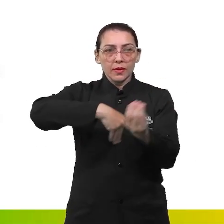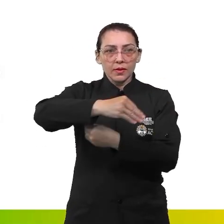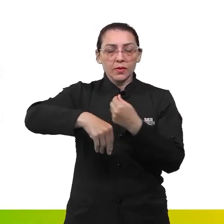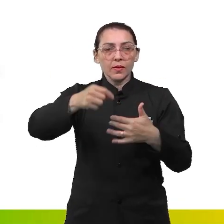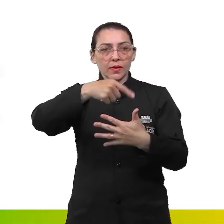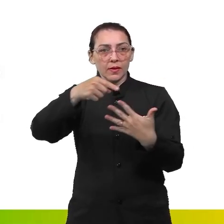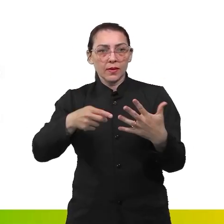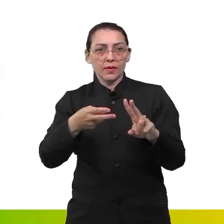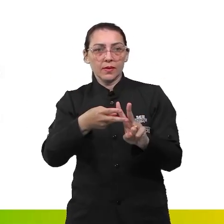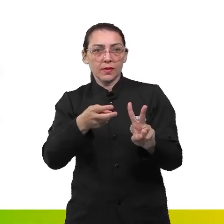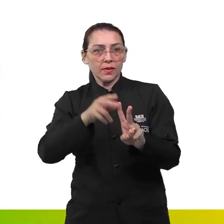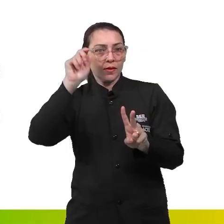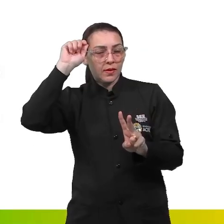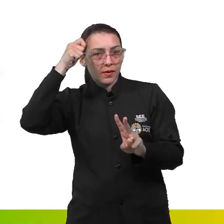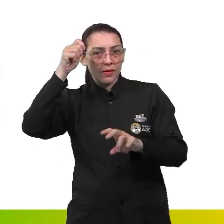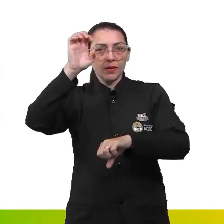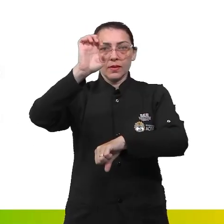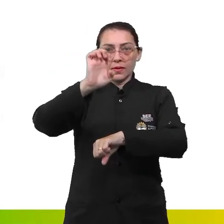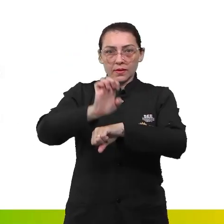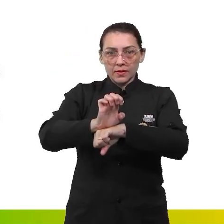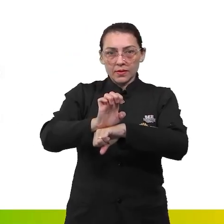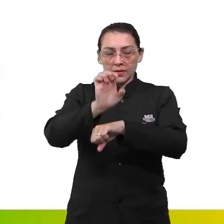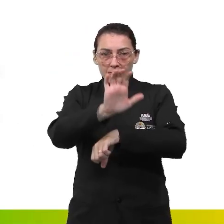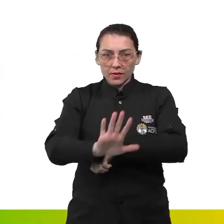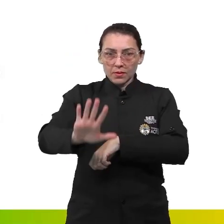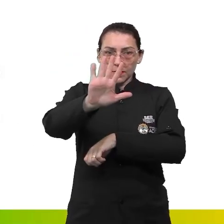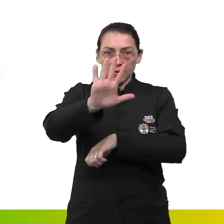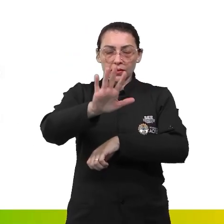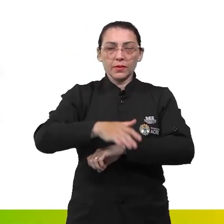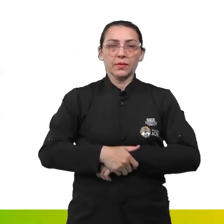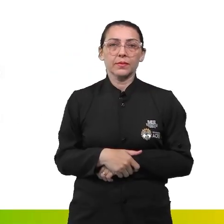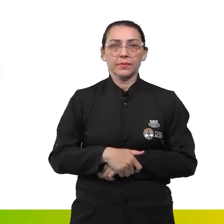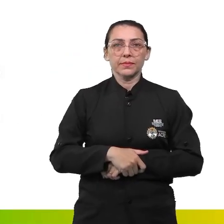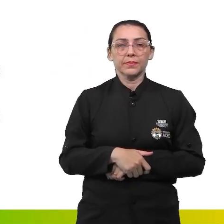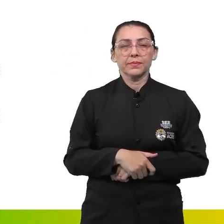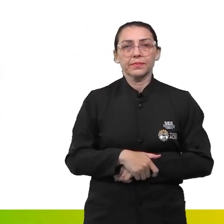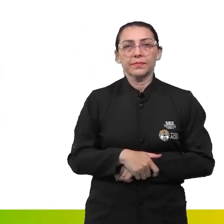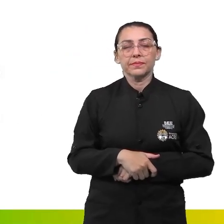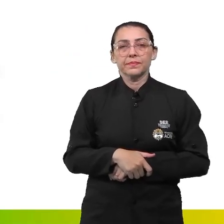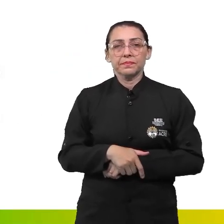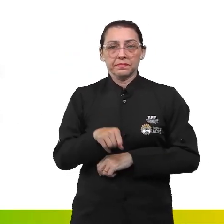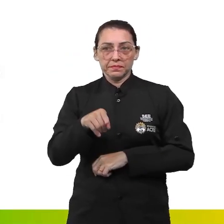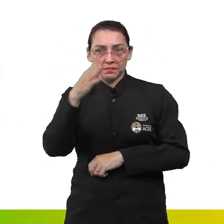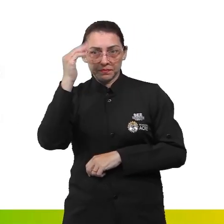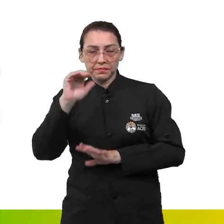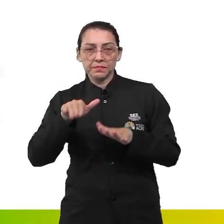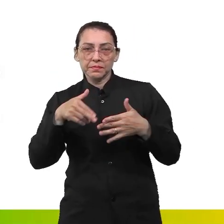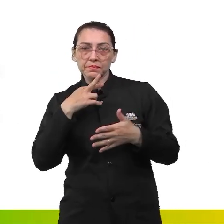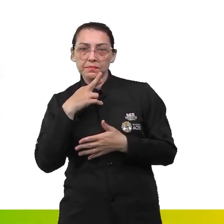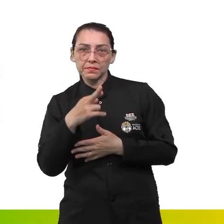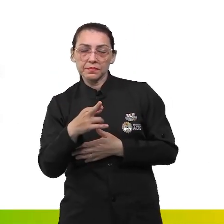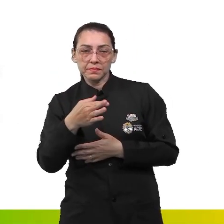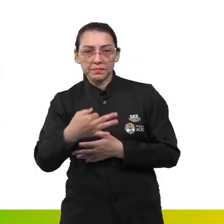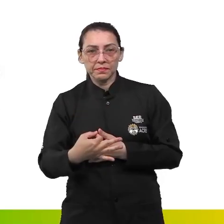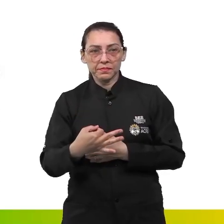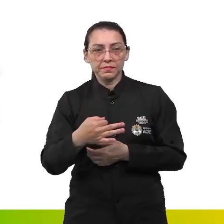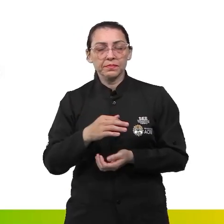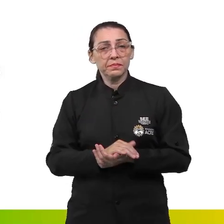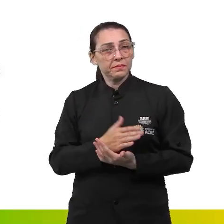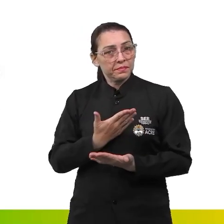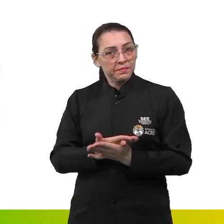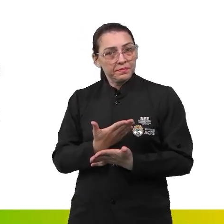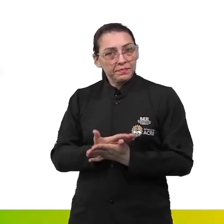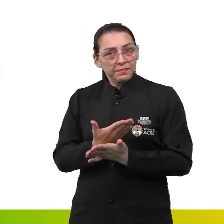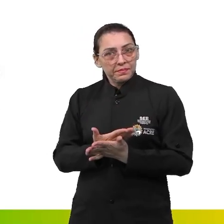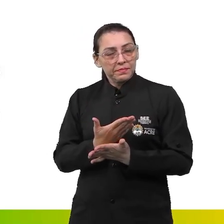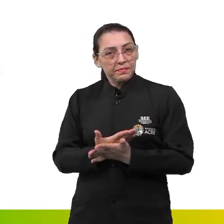populares que misturam elementos indígenas, africanos e europeus. Você sabe qual é a certa, né? Pelo que nós